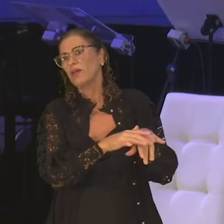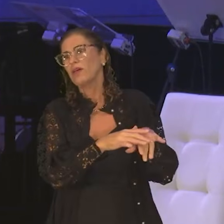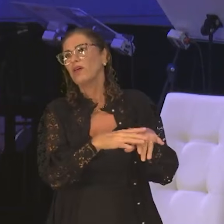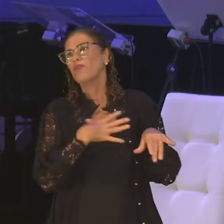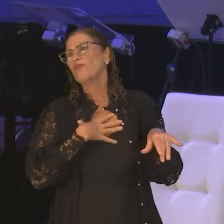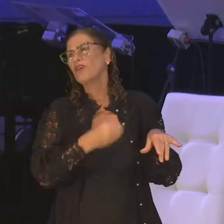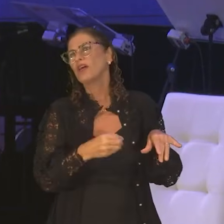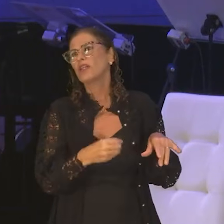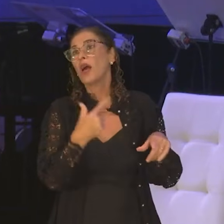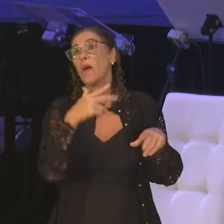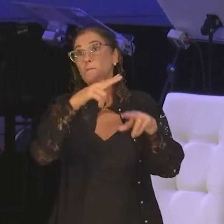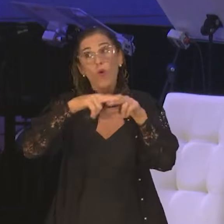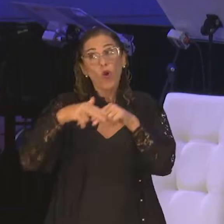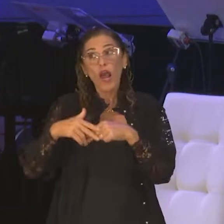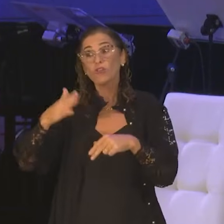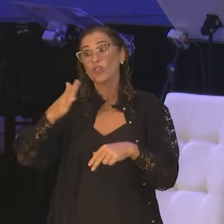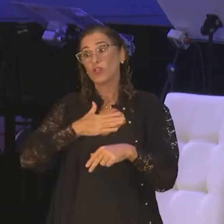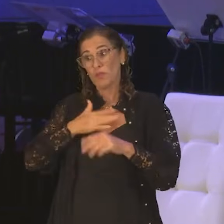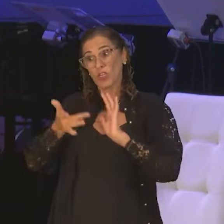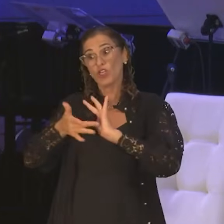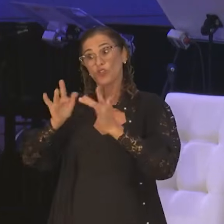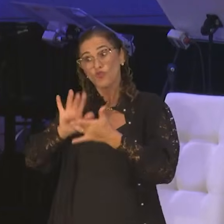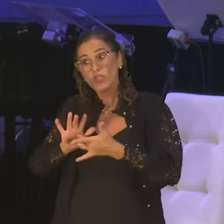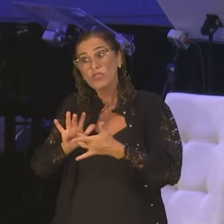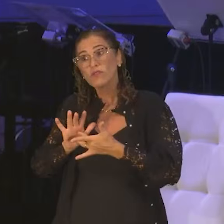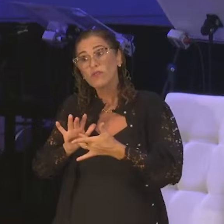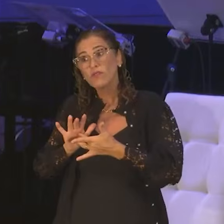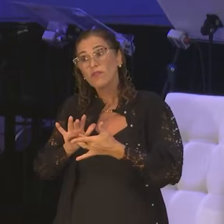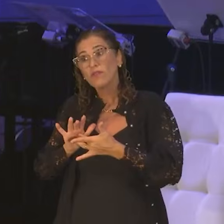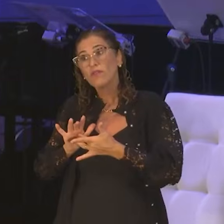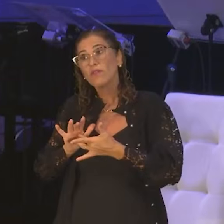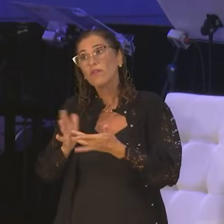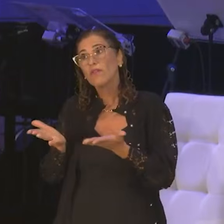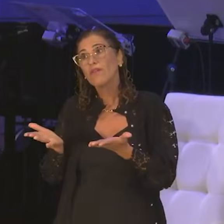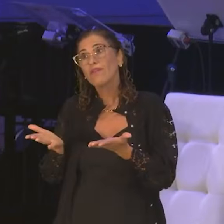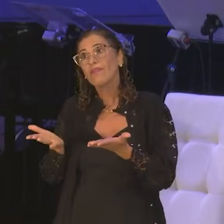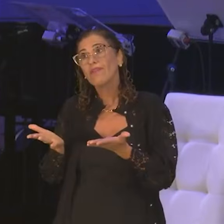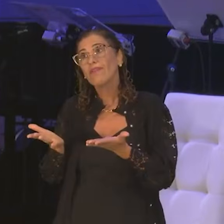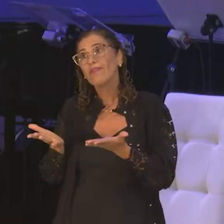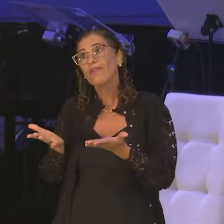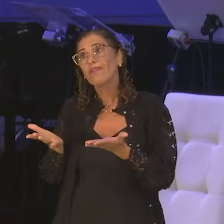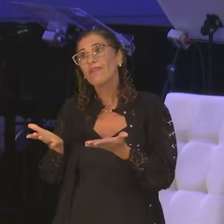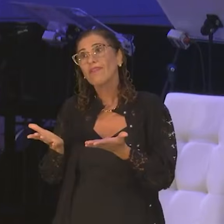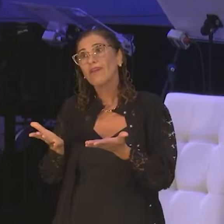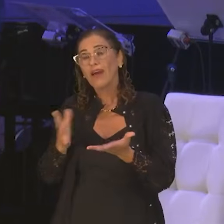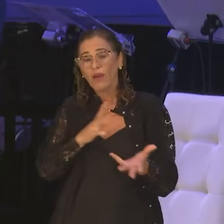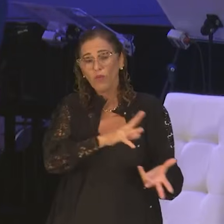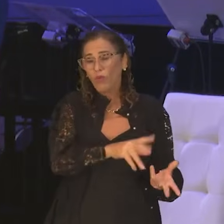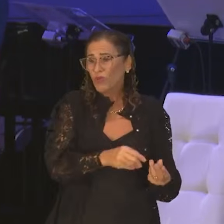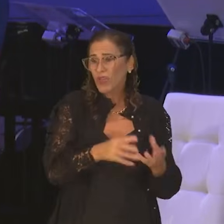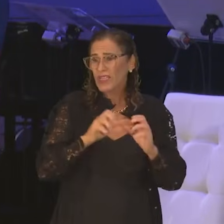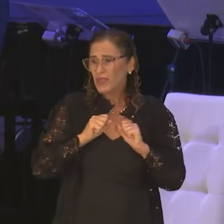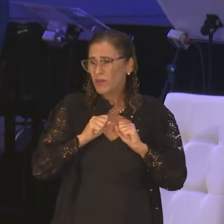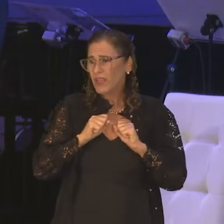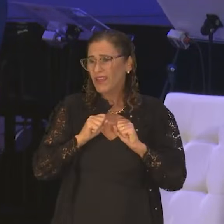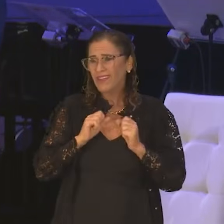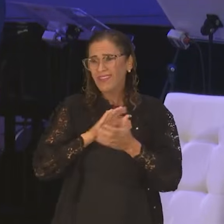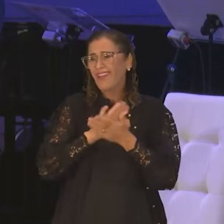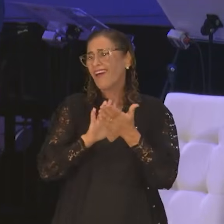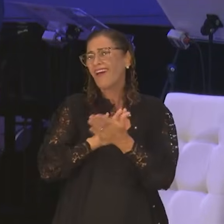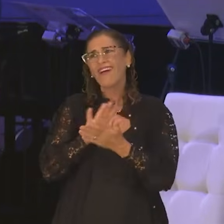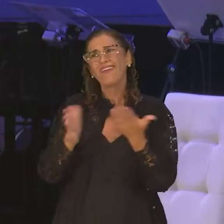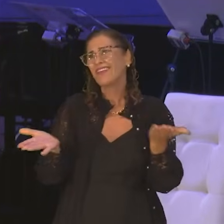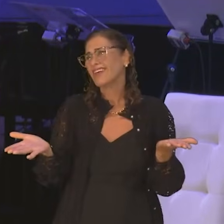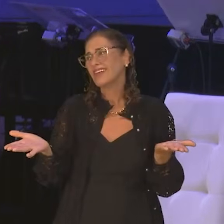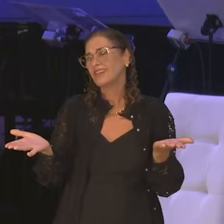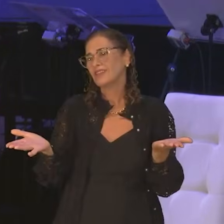filho, por causa de mim, a quem não há que receber aqui nesse mundo muito mais.